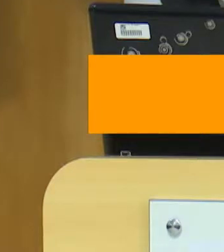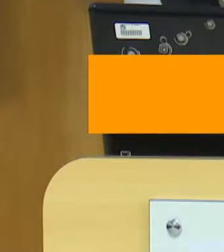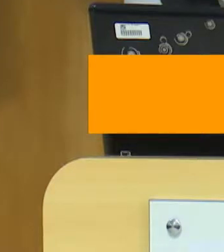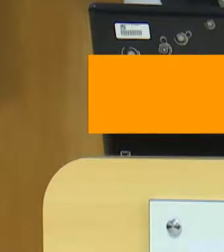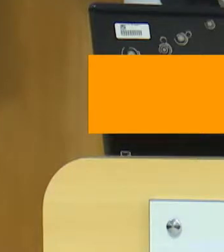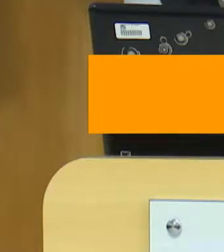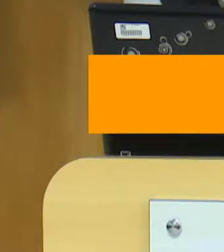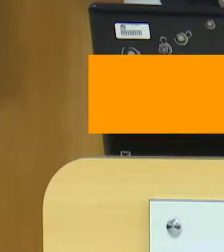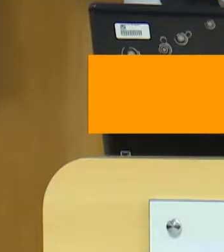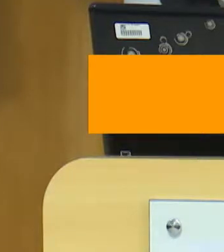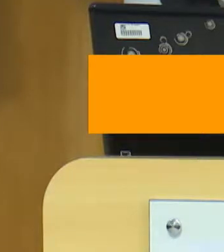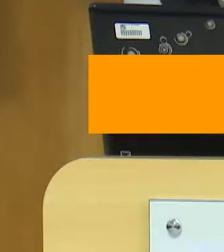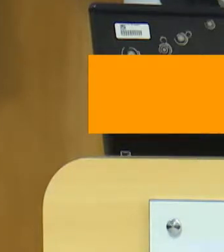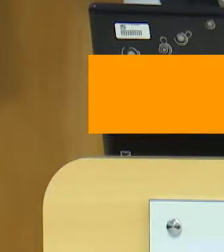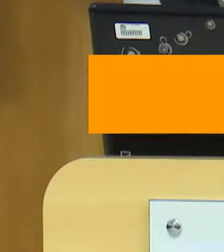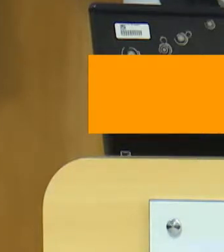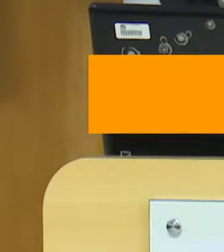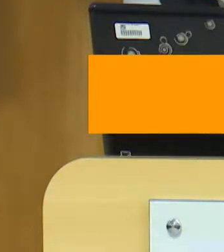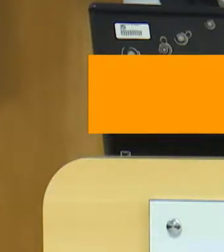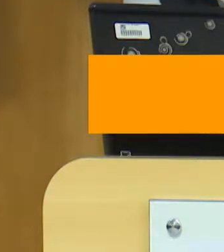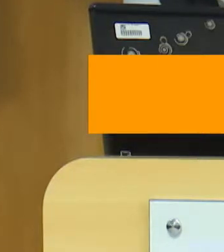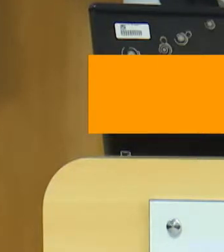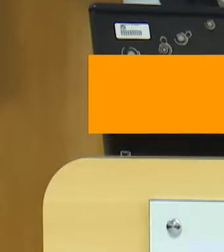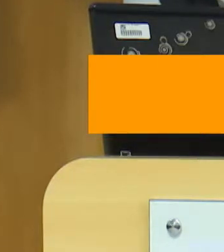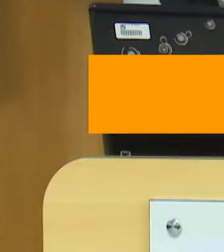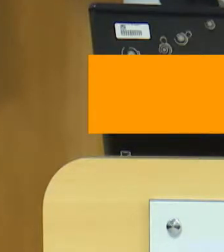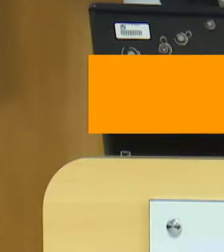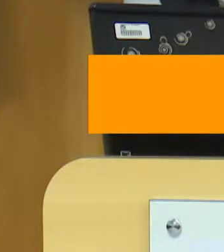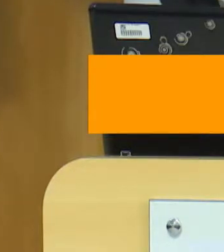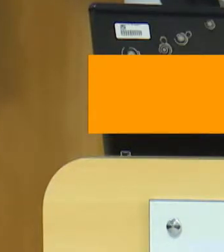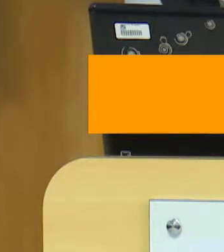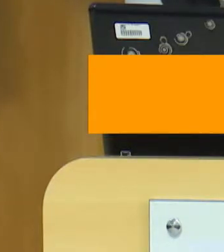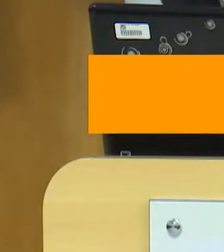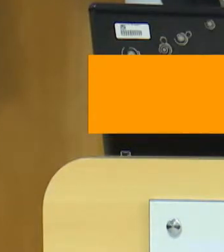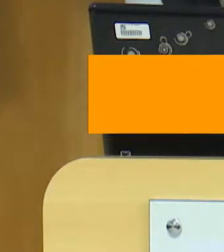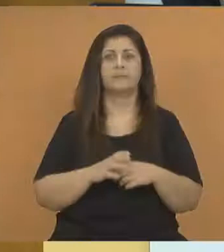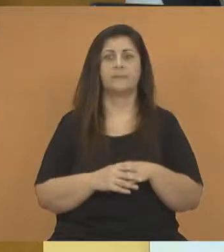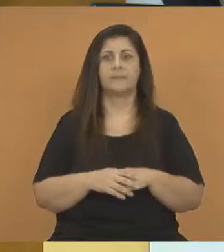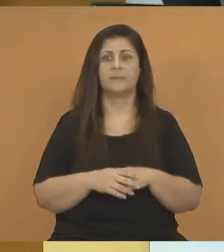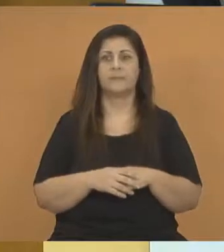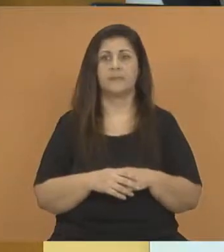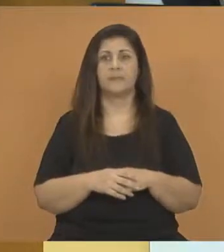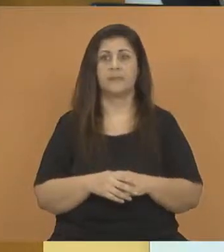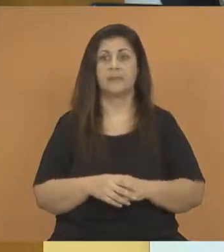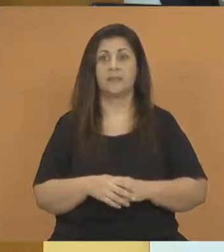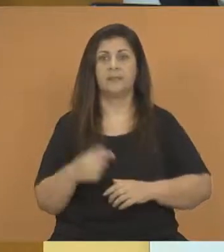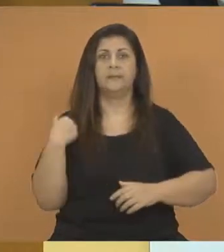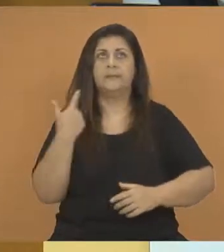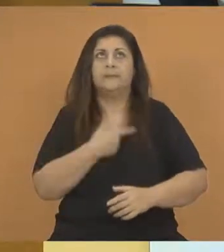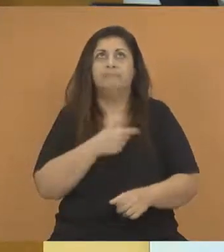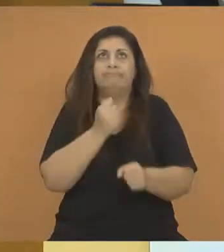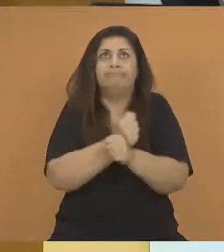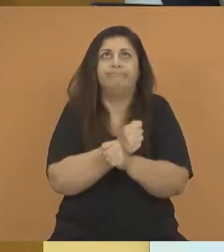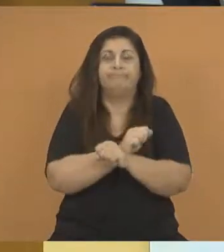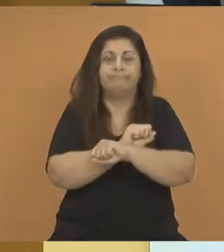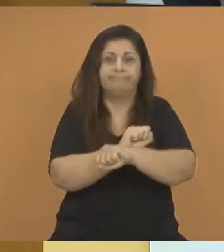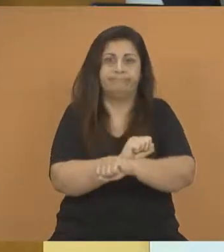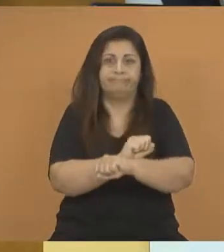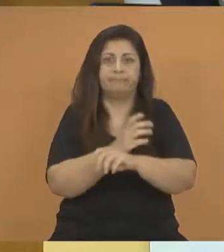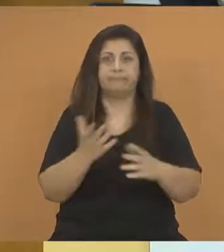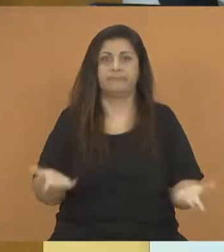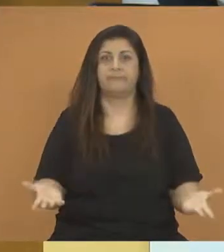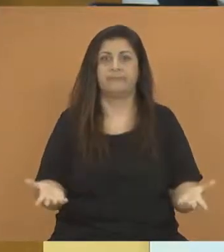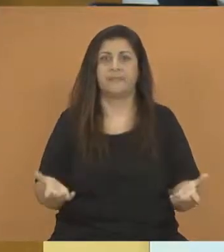mundo das drogas. E nós, aqui na nossa cidade, infelizmente, estamos engessados